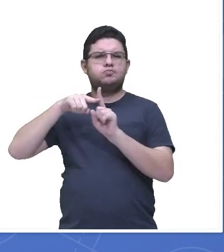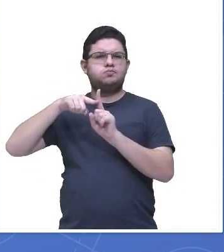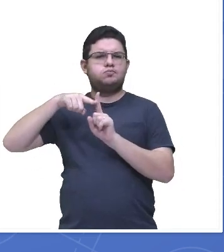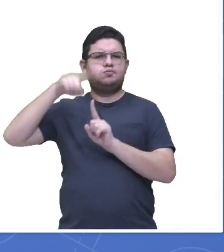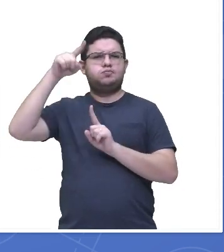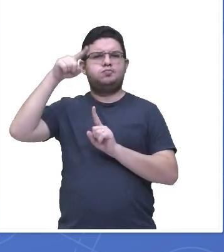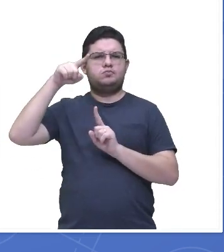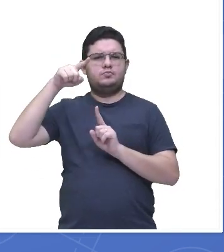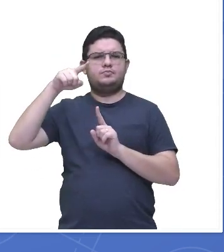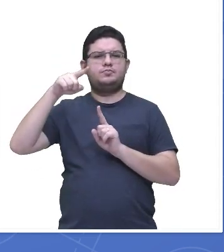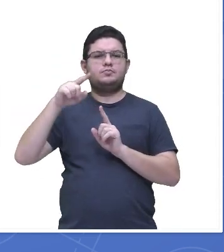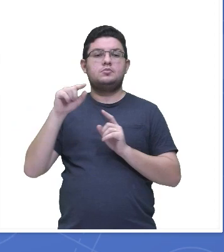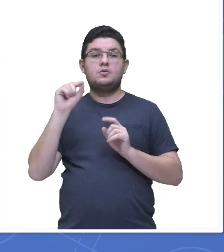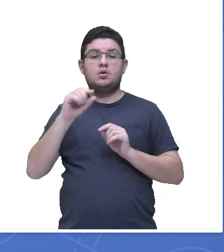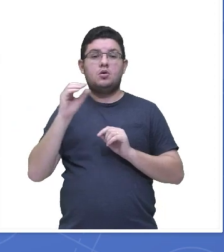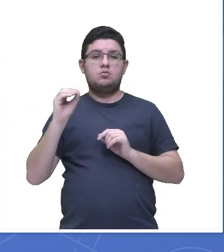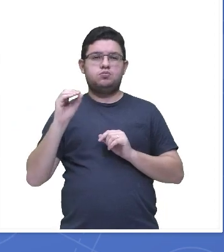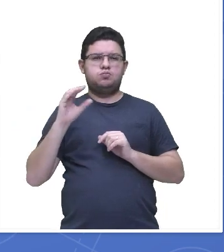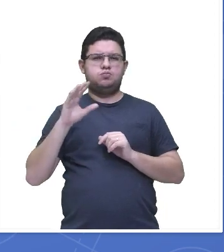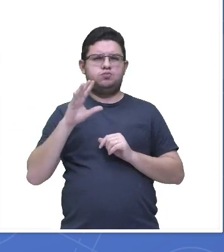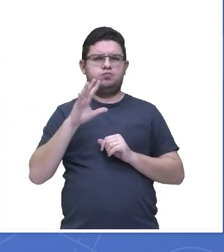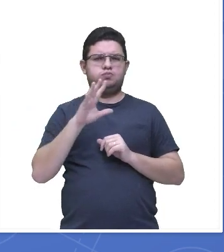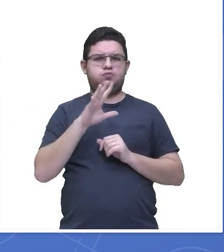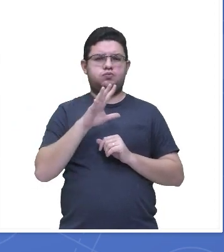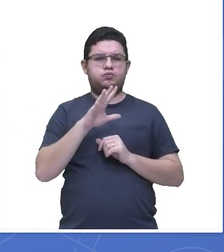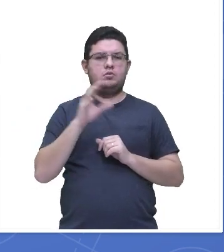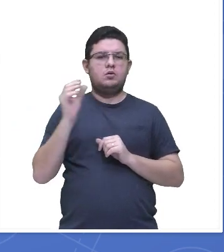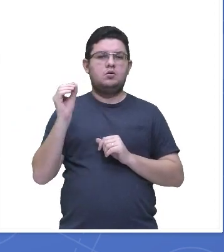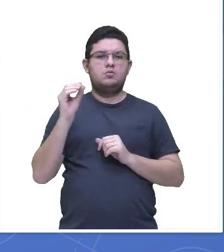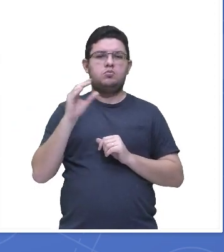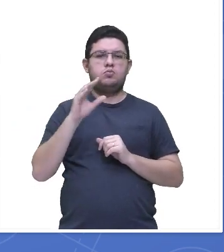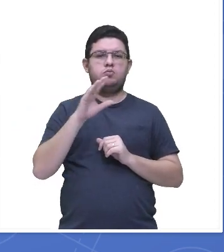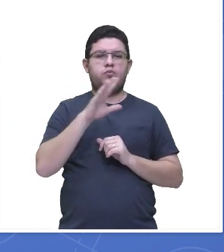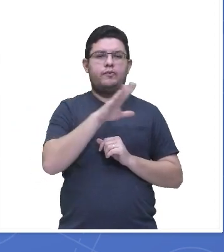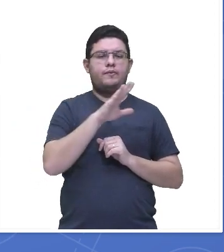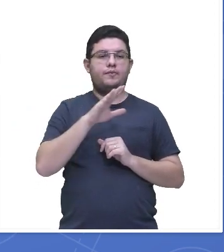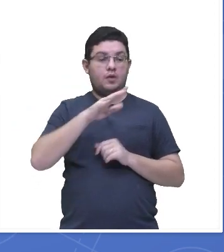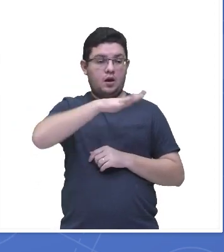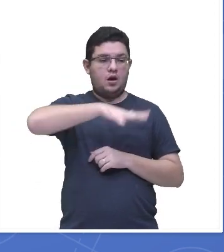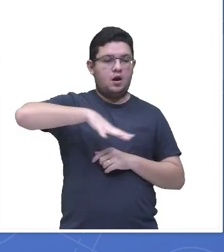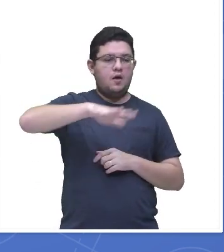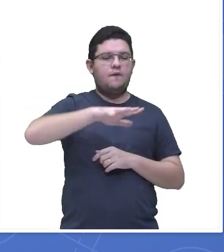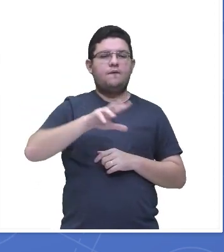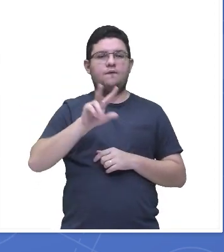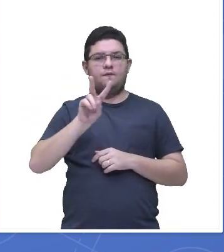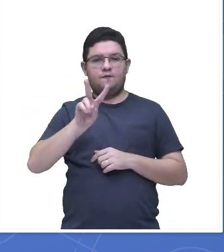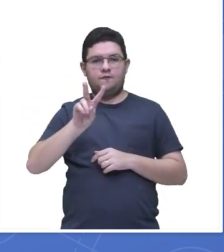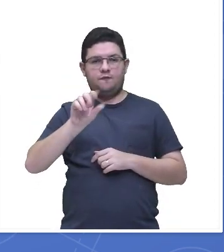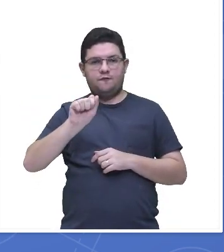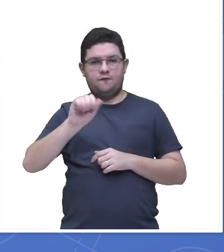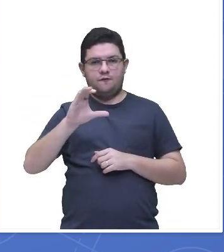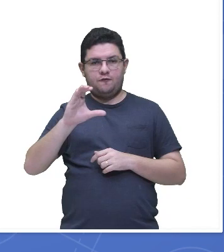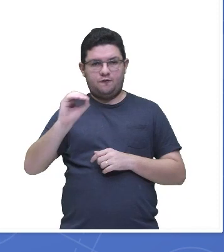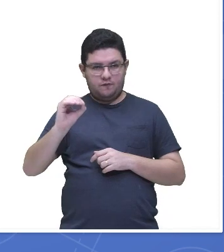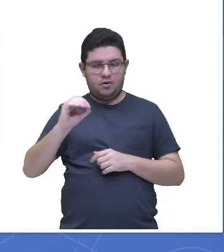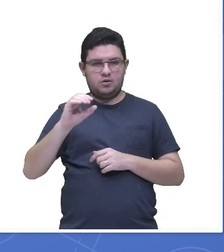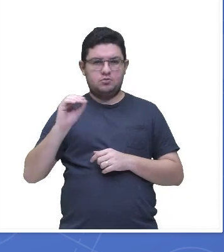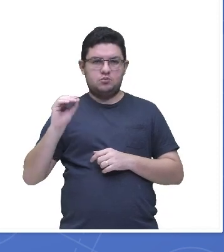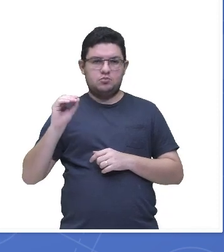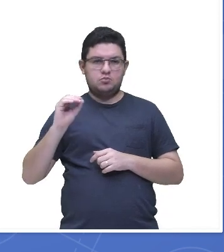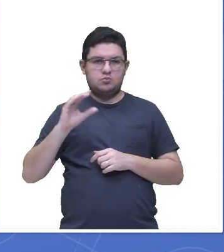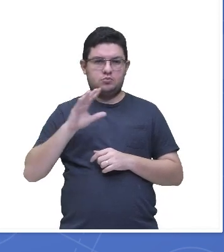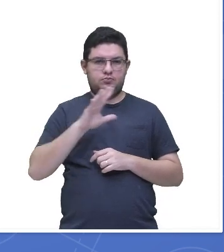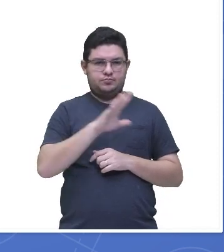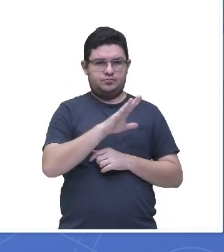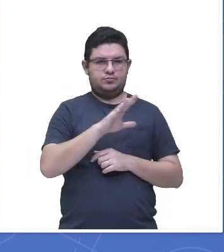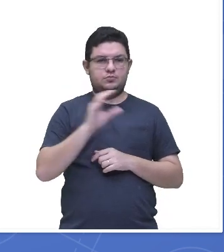do calor que pode ser transmitido através do vácuo. A irradiação é o único processo que pode ser